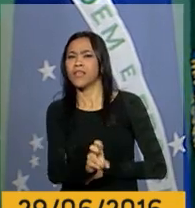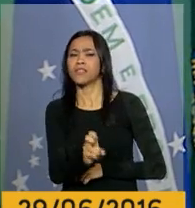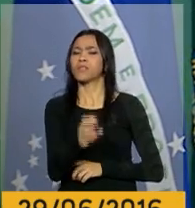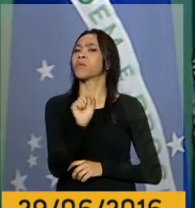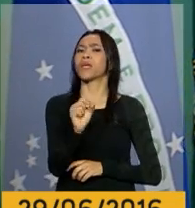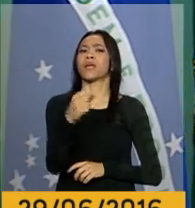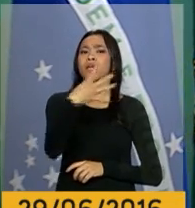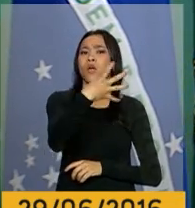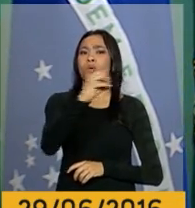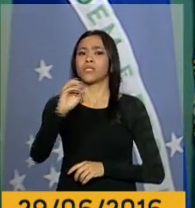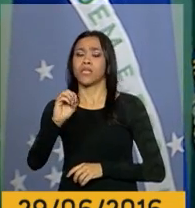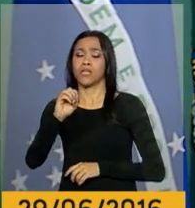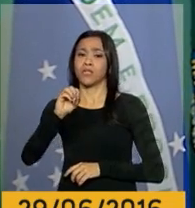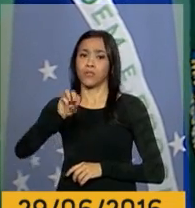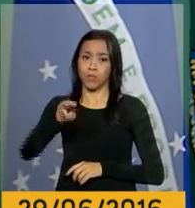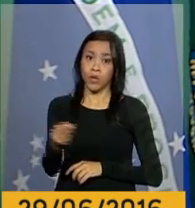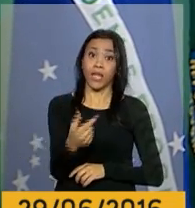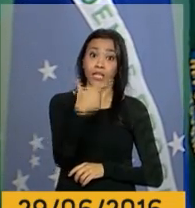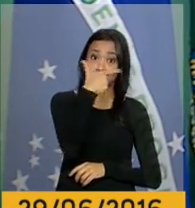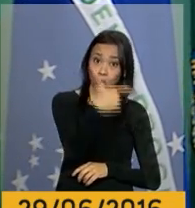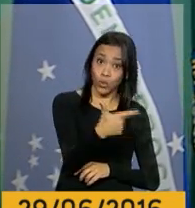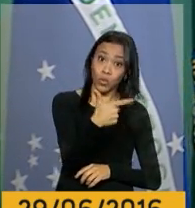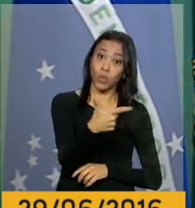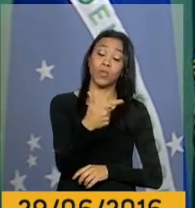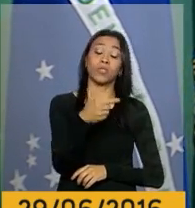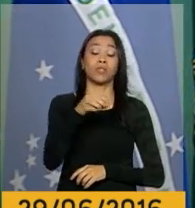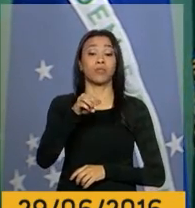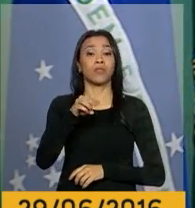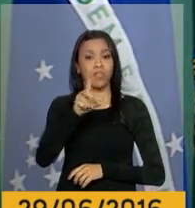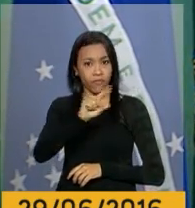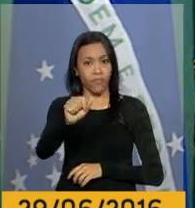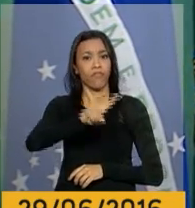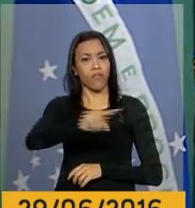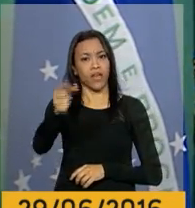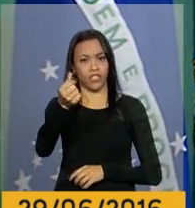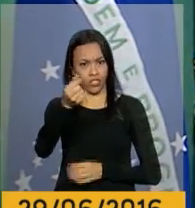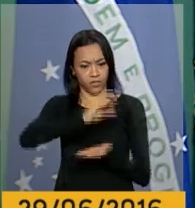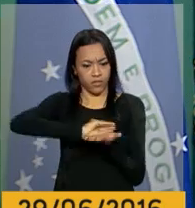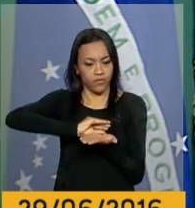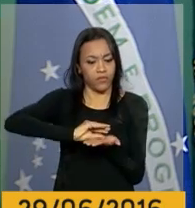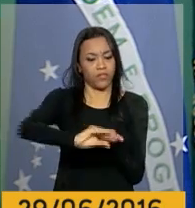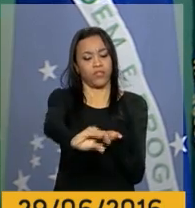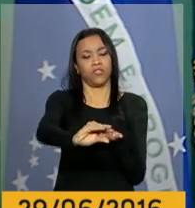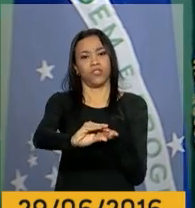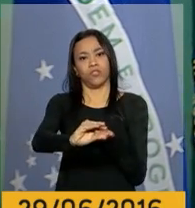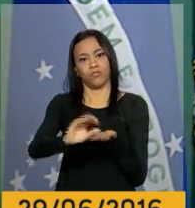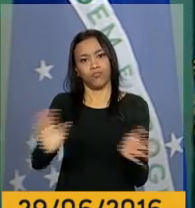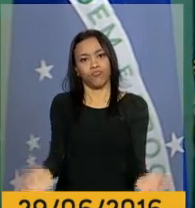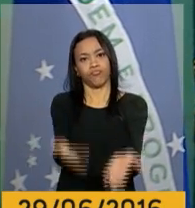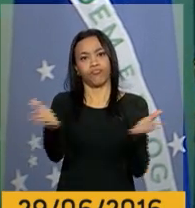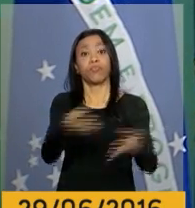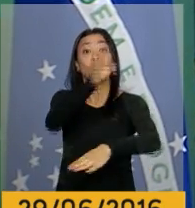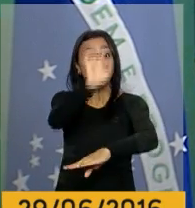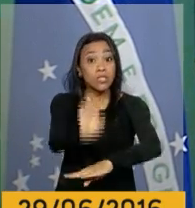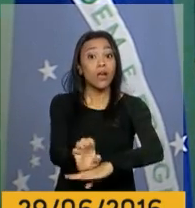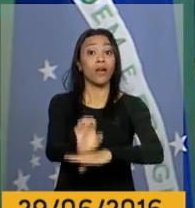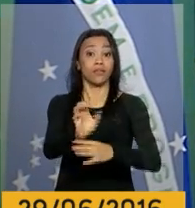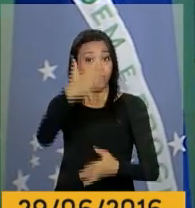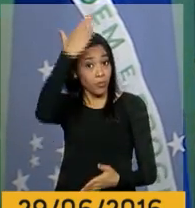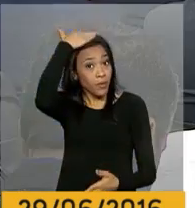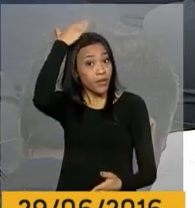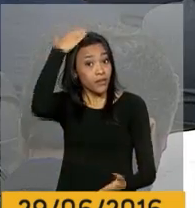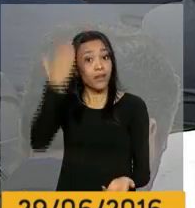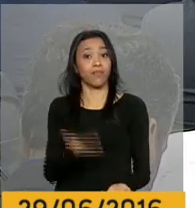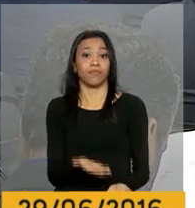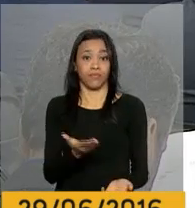6 vezes 400 milhões. Eram 2 bilhões e 400 que serão investidos em obras no estado do Paraná e penso que de